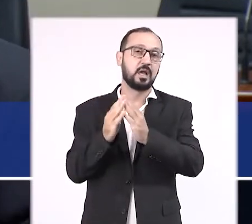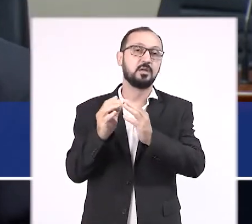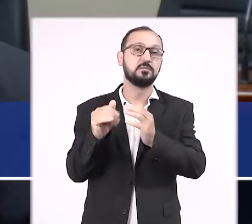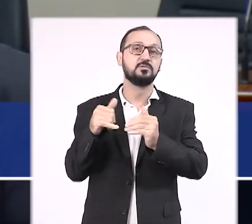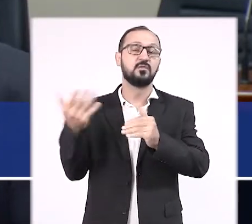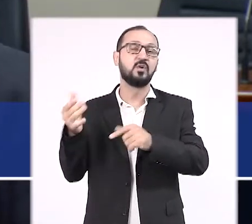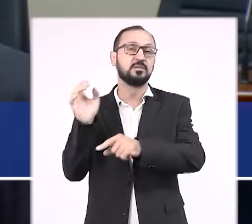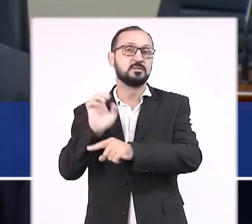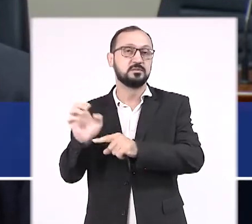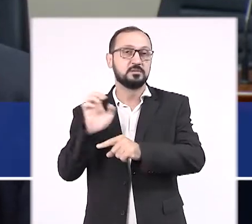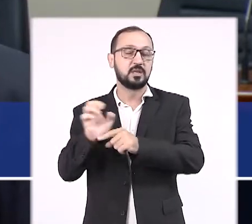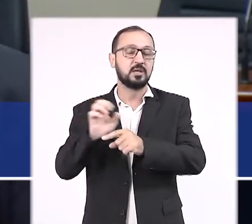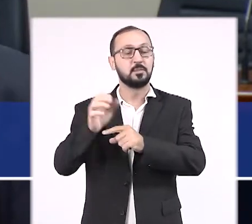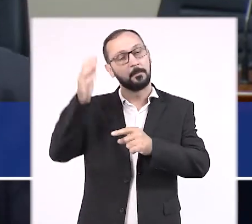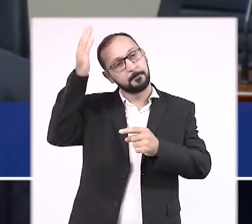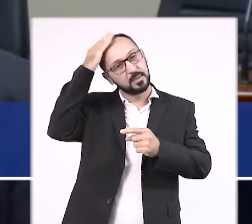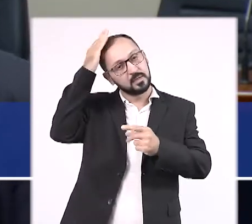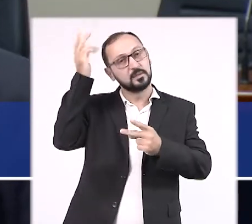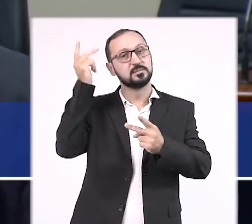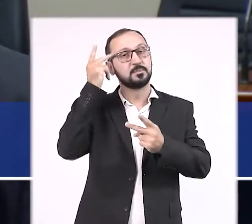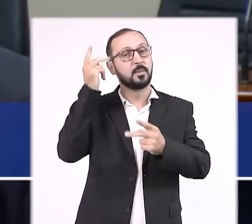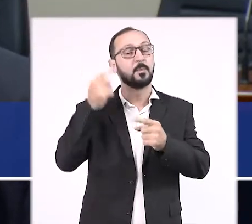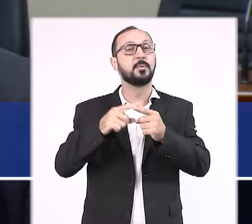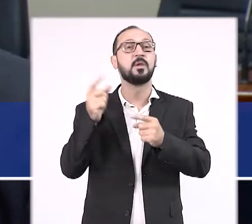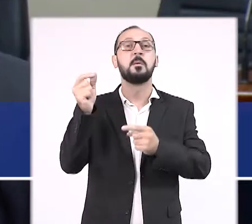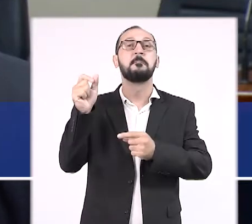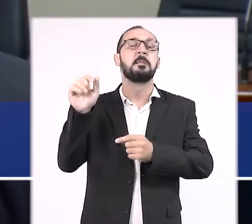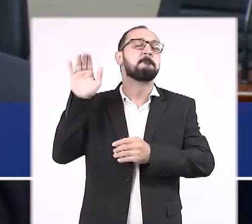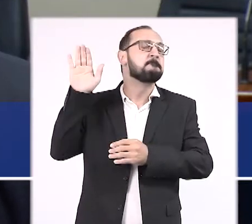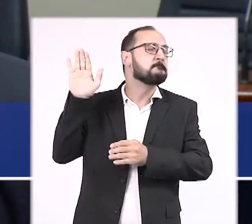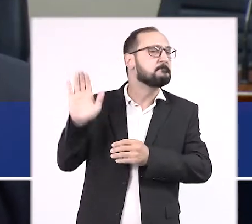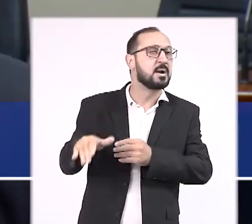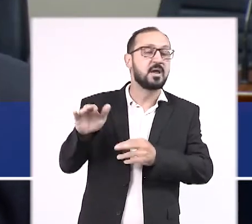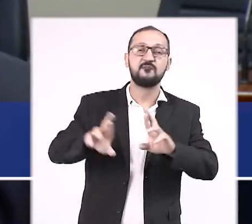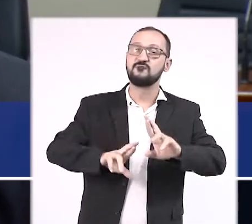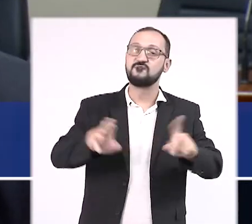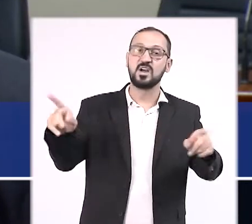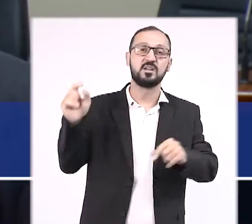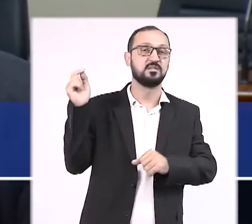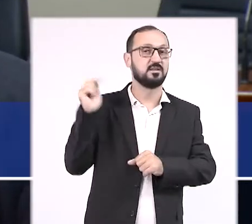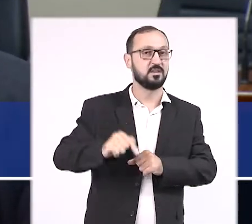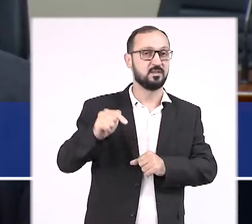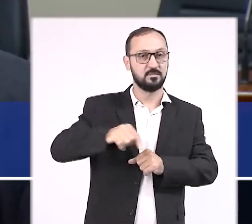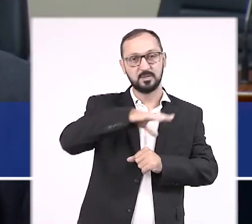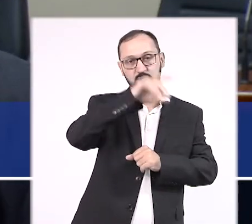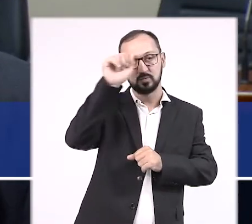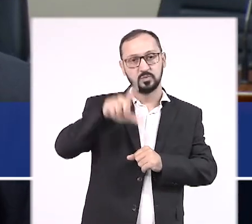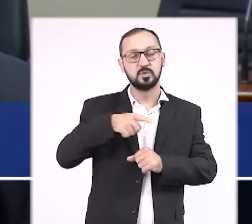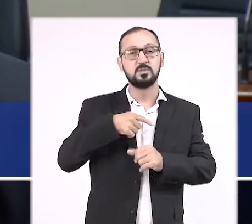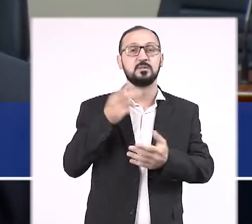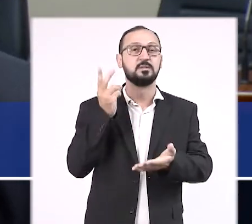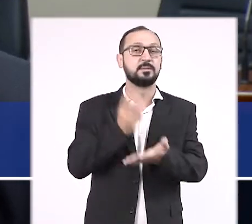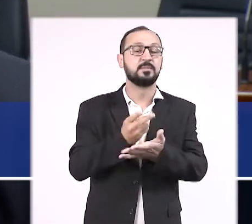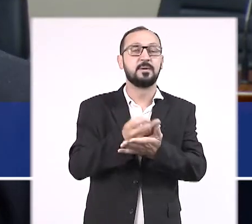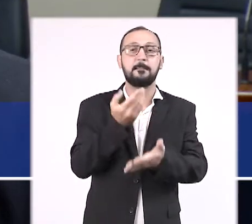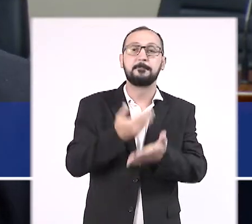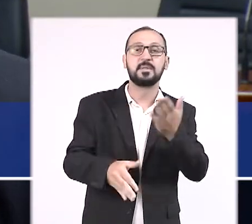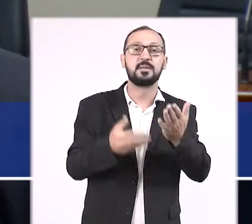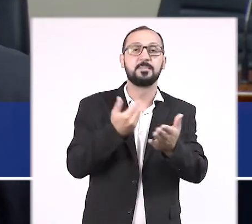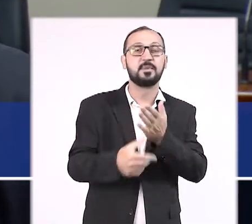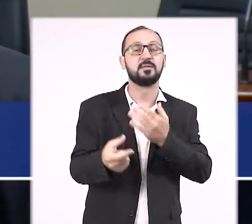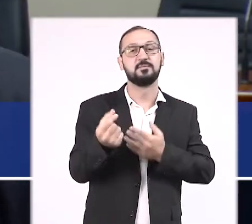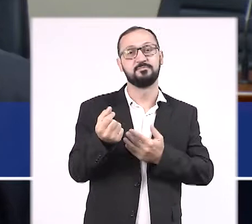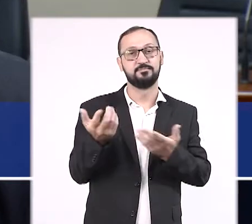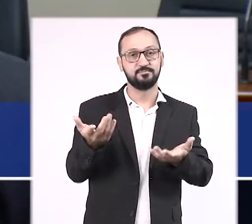mais nos estados vizinhos, Paraná, São Paulo, porque o valor é bem abaixo do que é praticado no Mato Grosso do Sul, e com isso nós perdemos esses